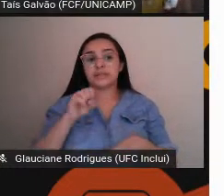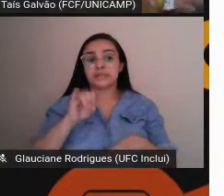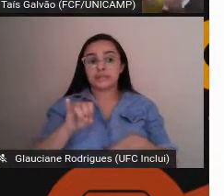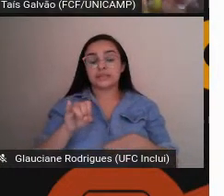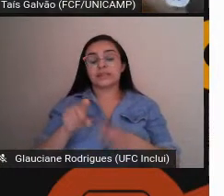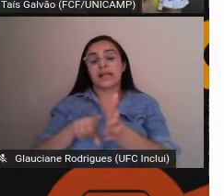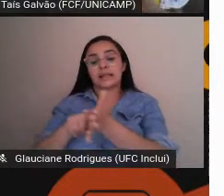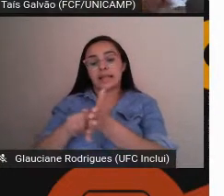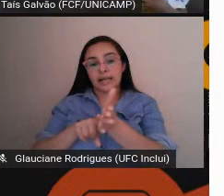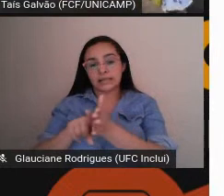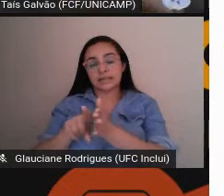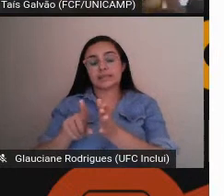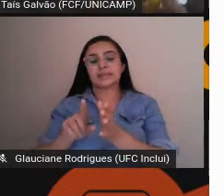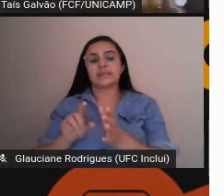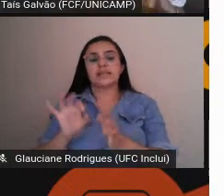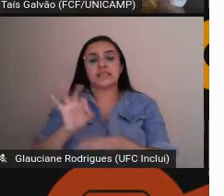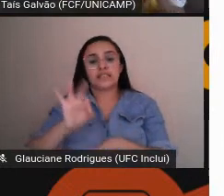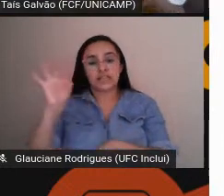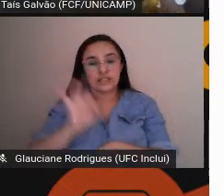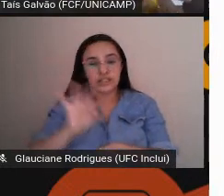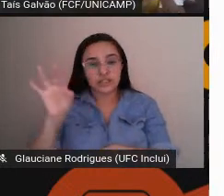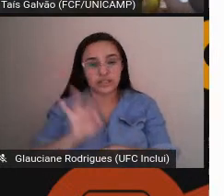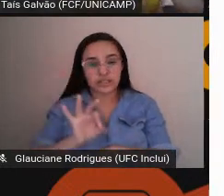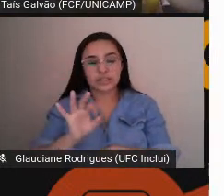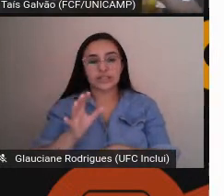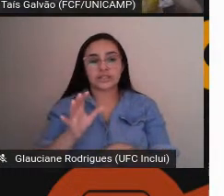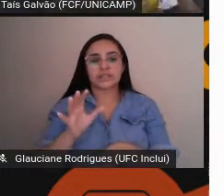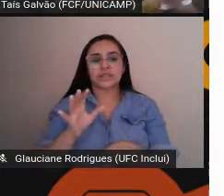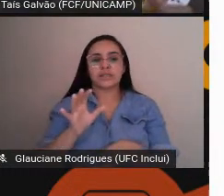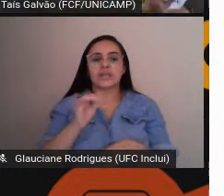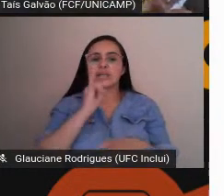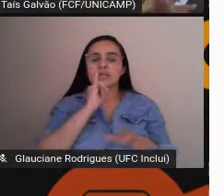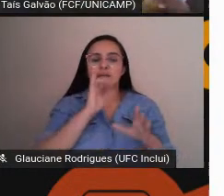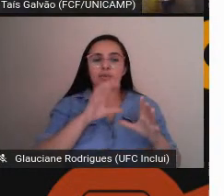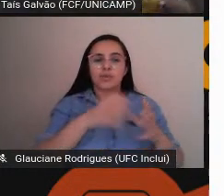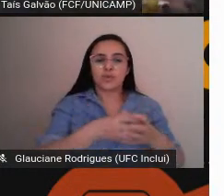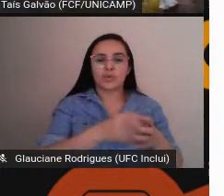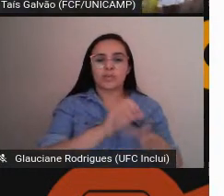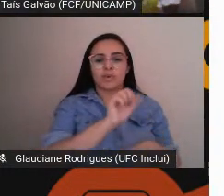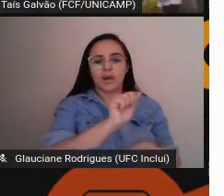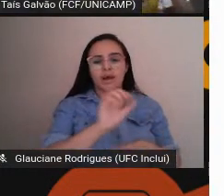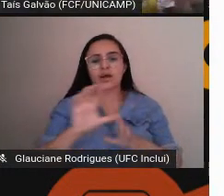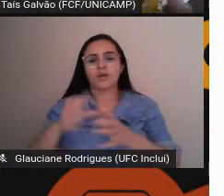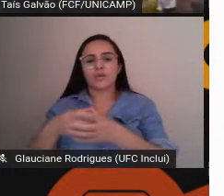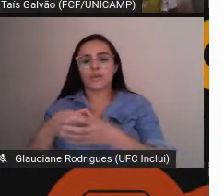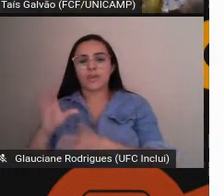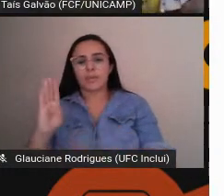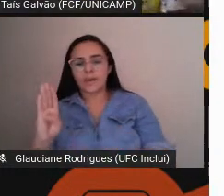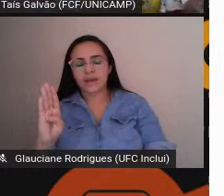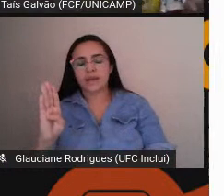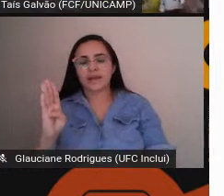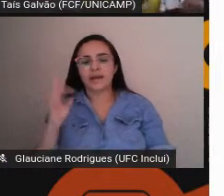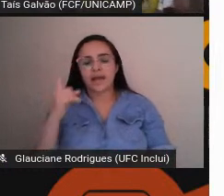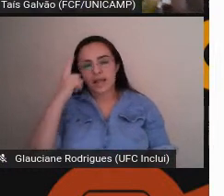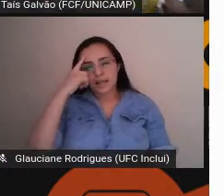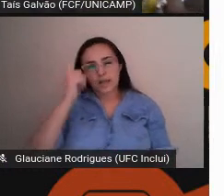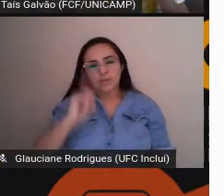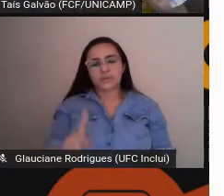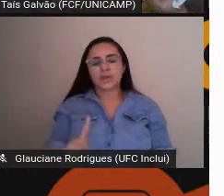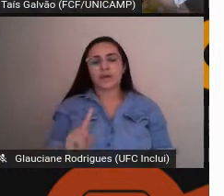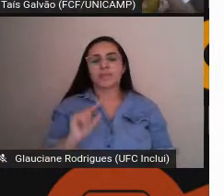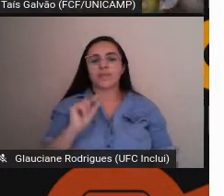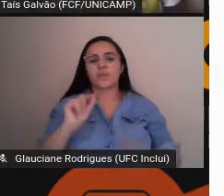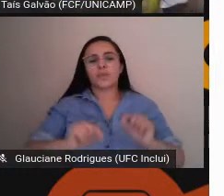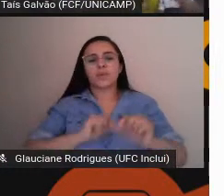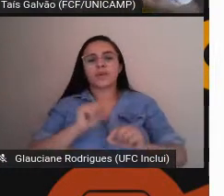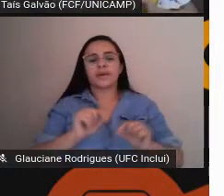estatística, as pessoas não sabem os grupos, né? Então, digamos, fica ali grupo A e grupo B, e você não sabe o que, que é a